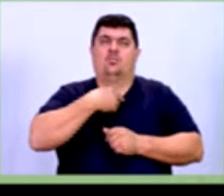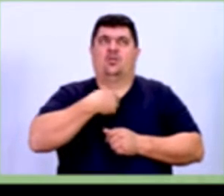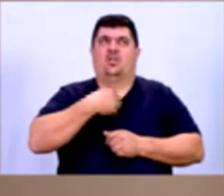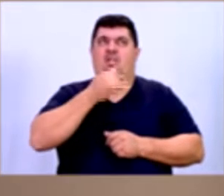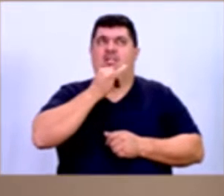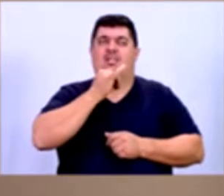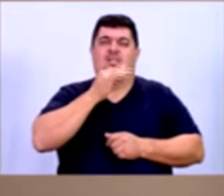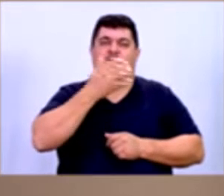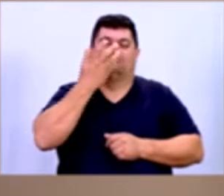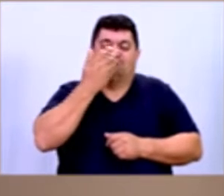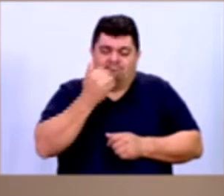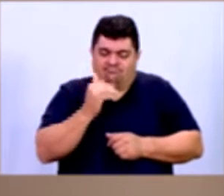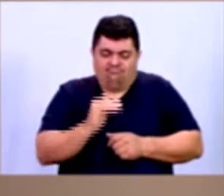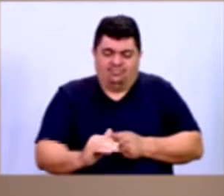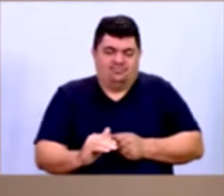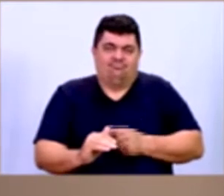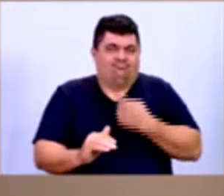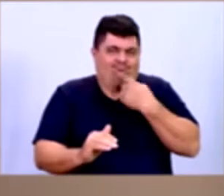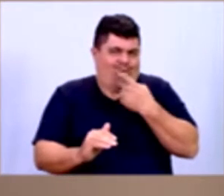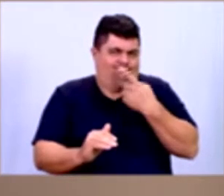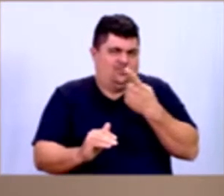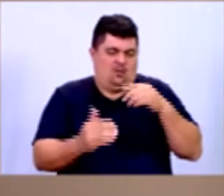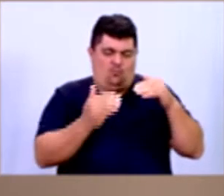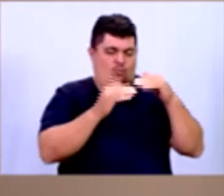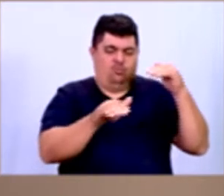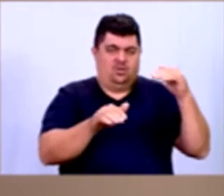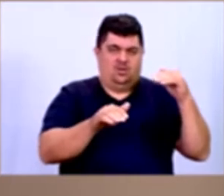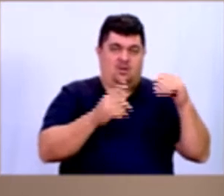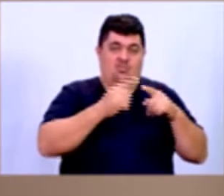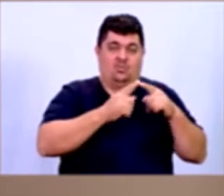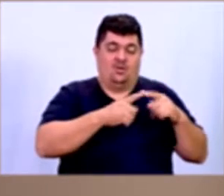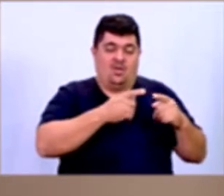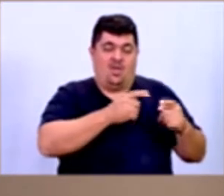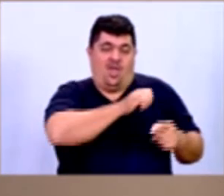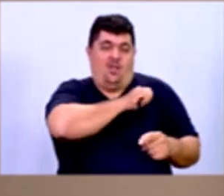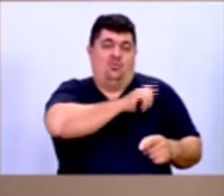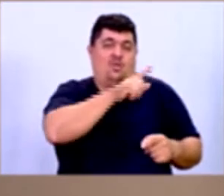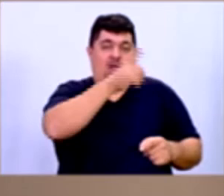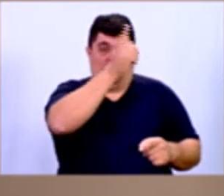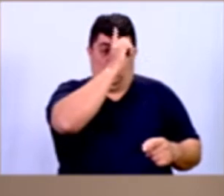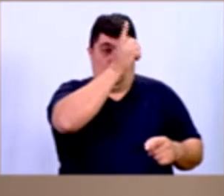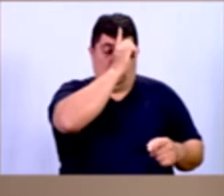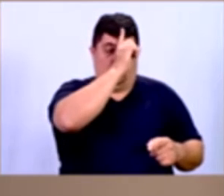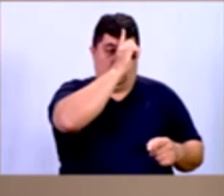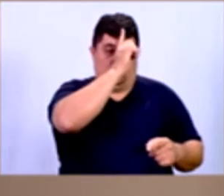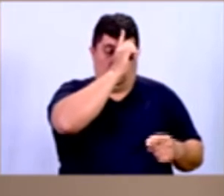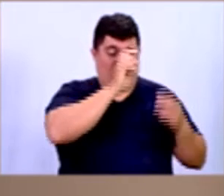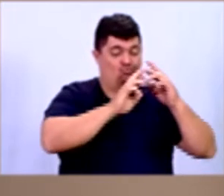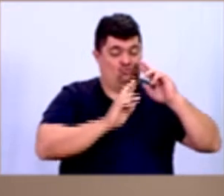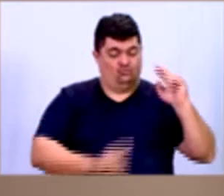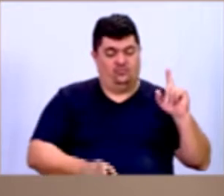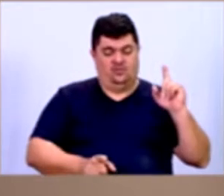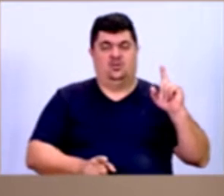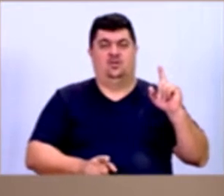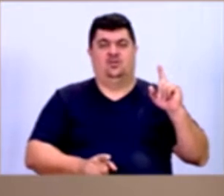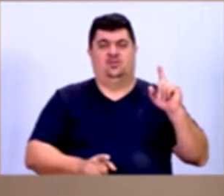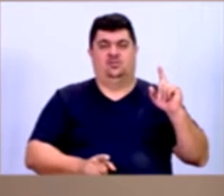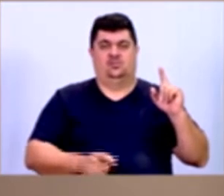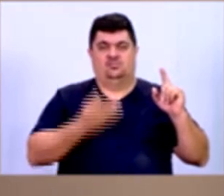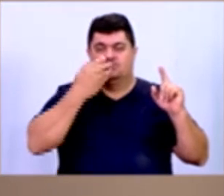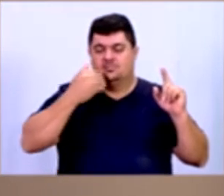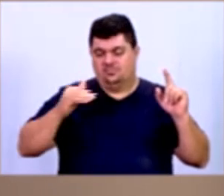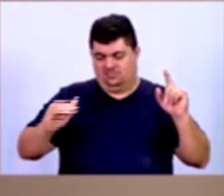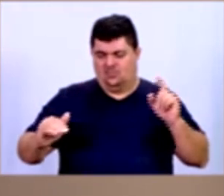infantilizados. A partir dessa infantilização, a aula se torna inócua para o aluno, não tem validade. E esse